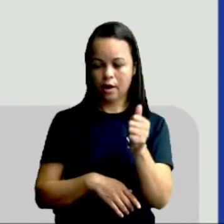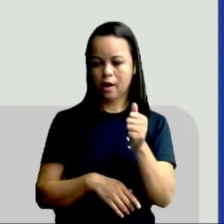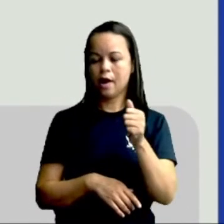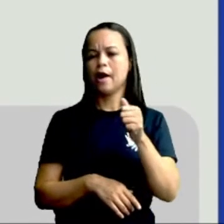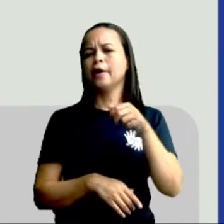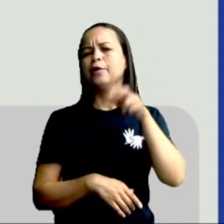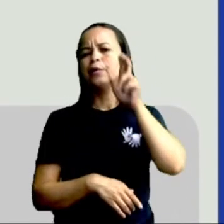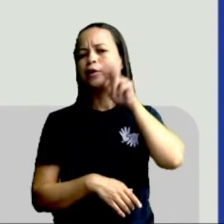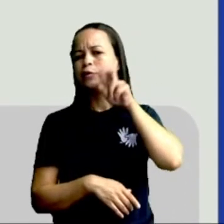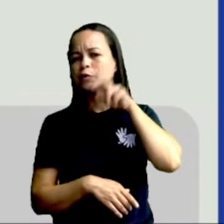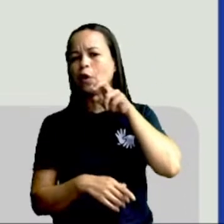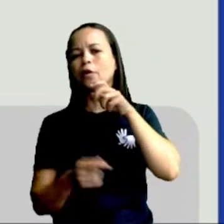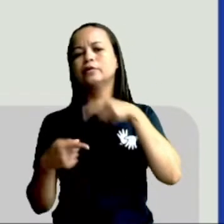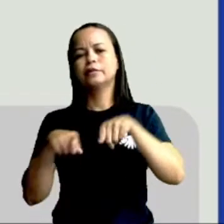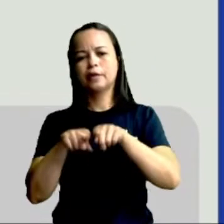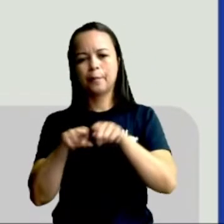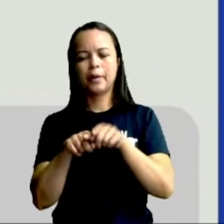Sergipe.